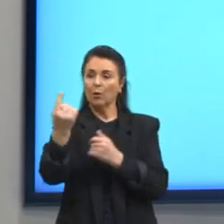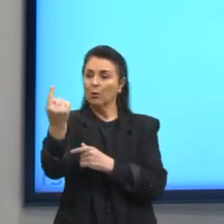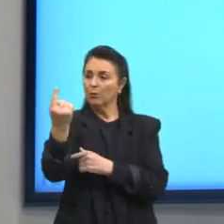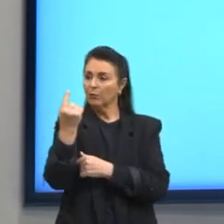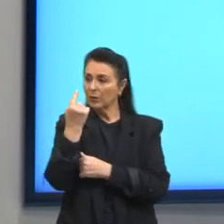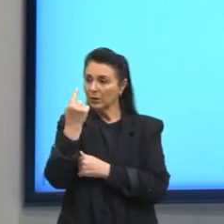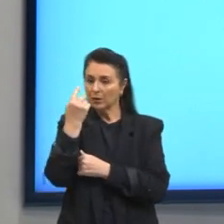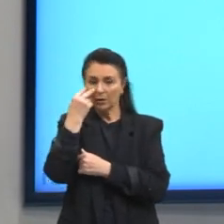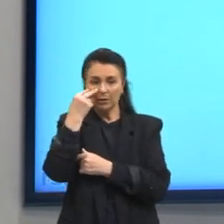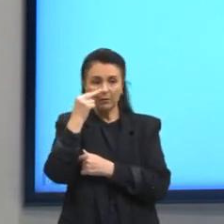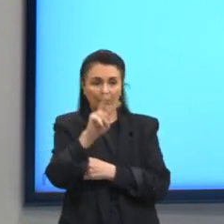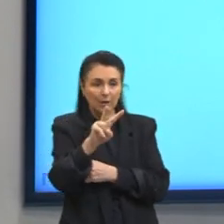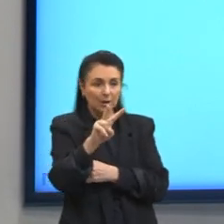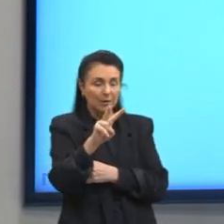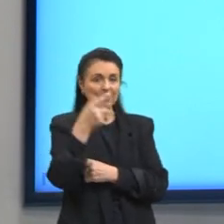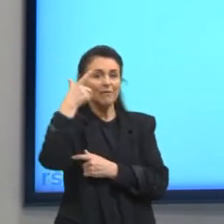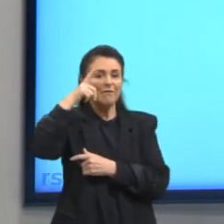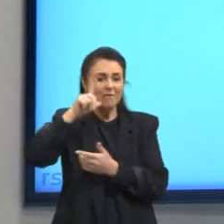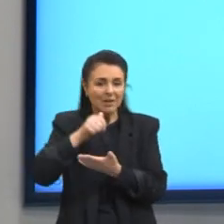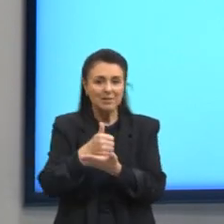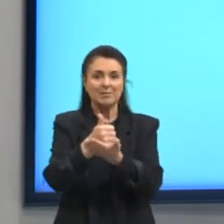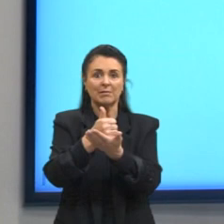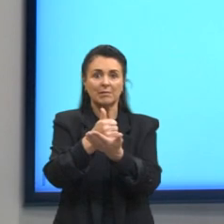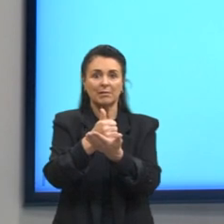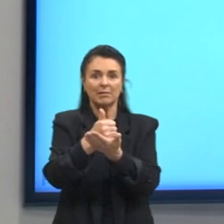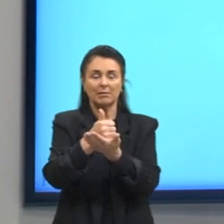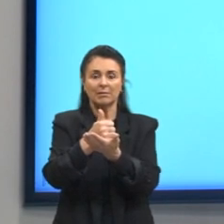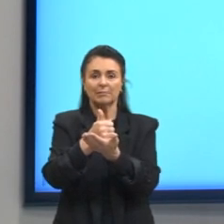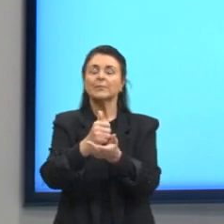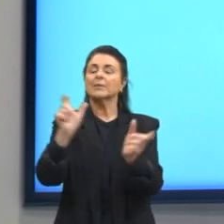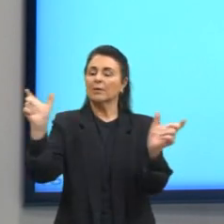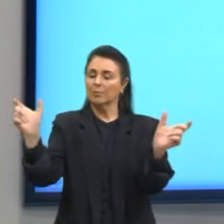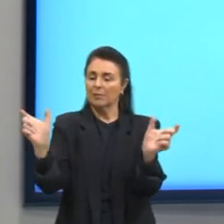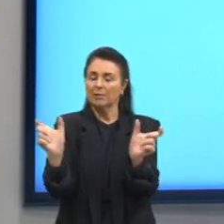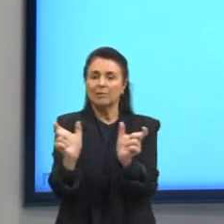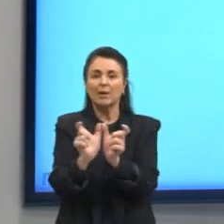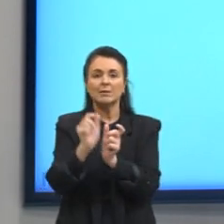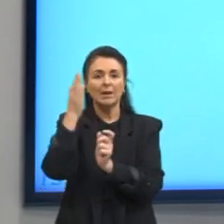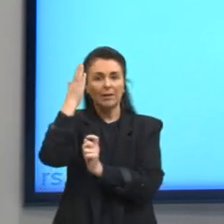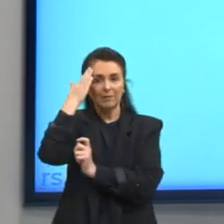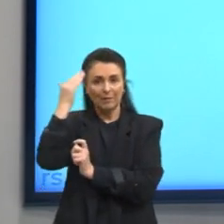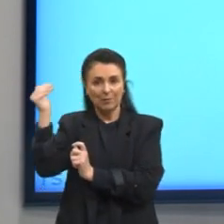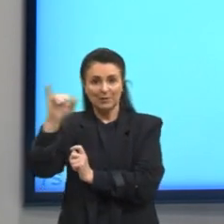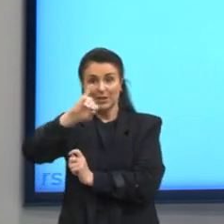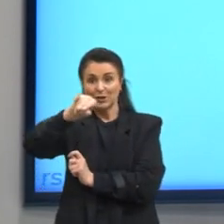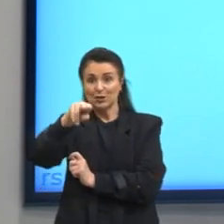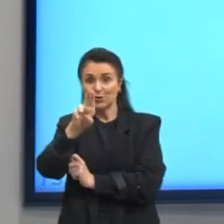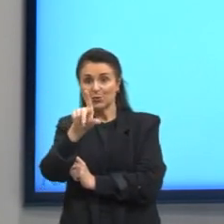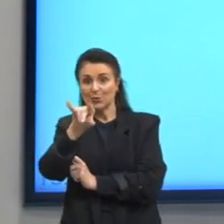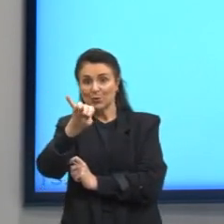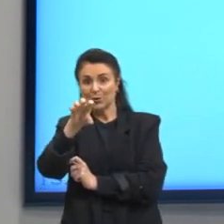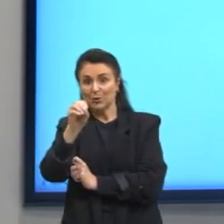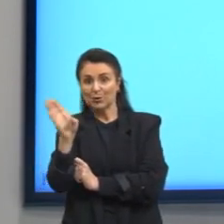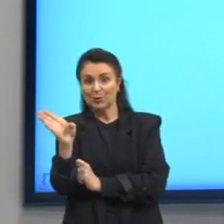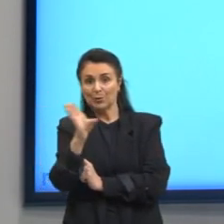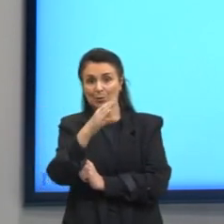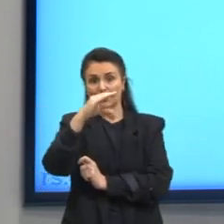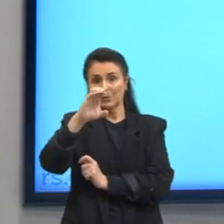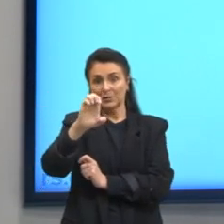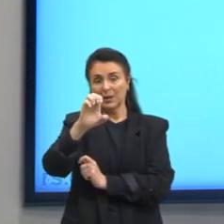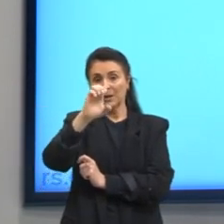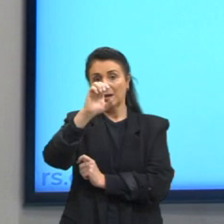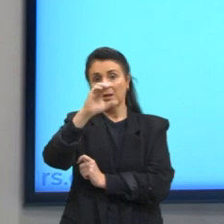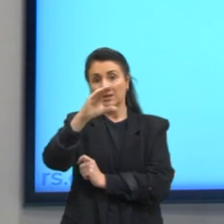vi venci a frase famosos em cima de Júlio César tá então aqui a gente tem